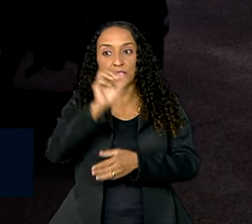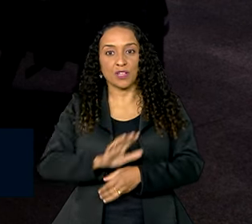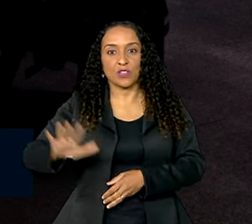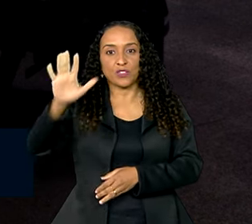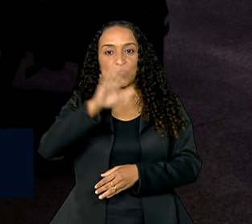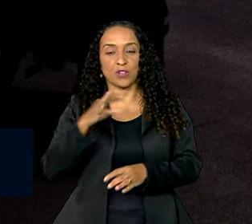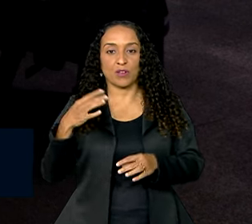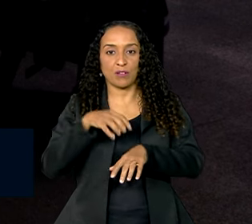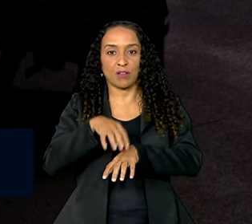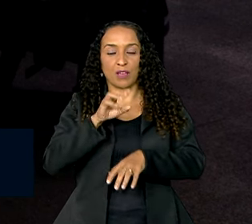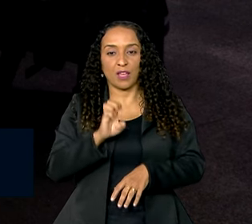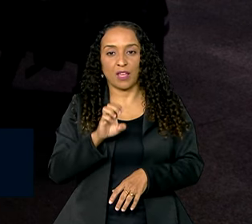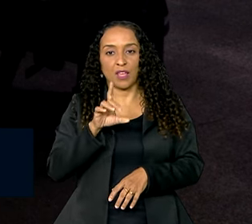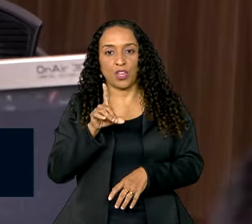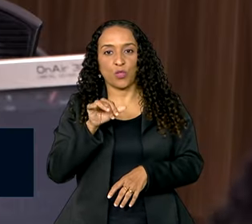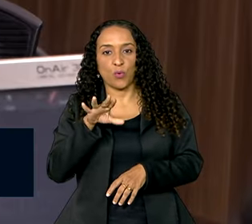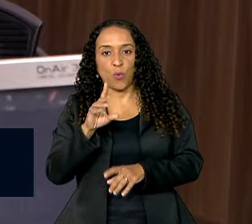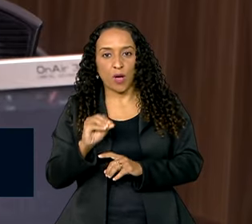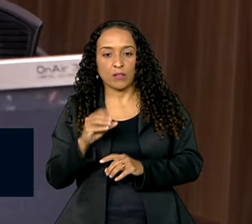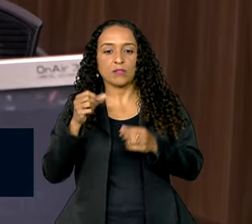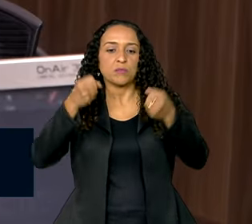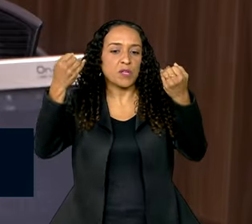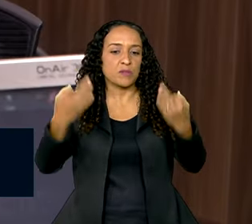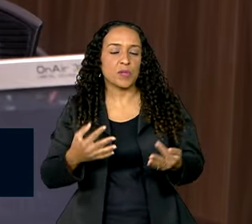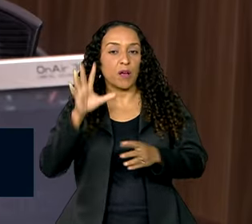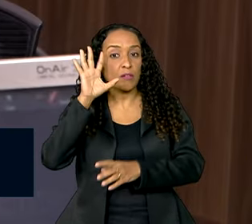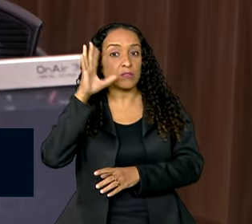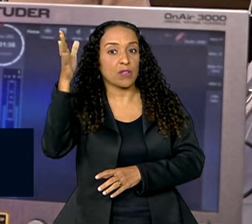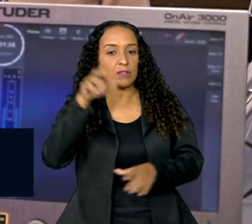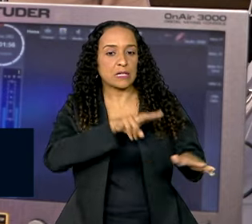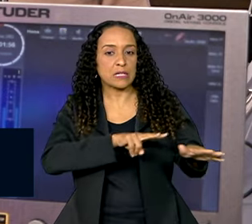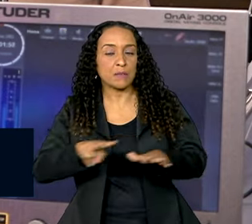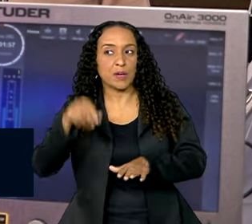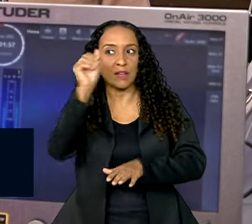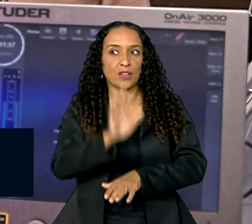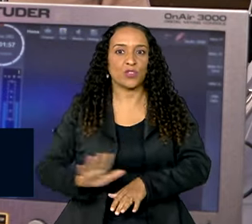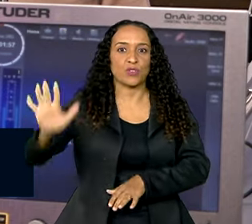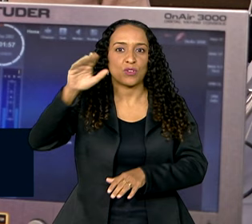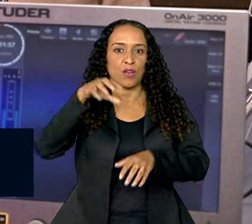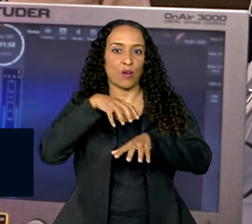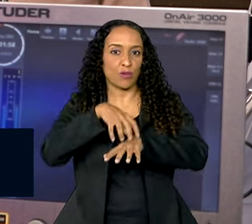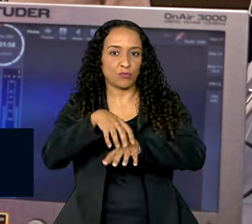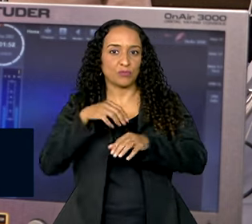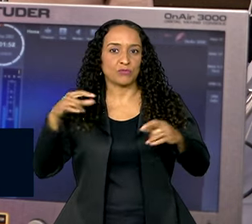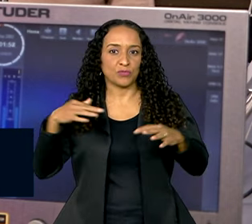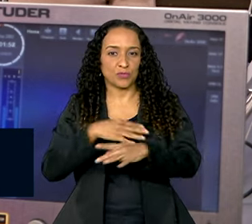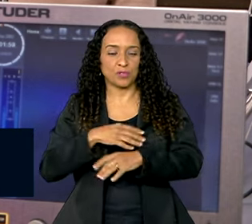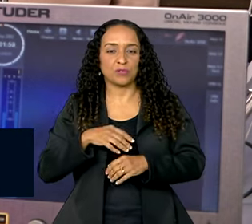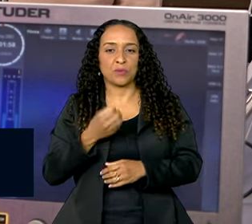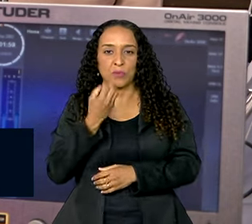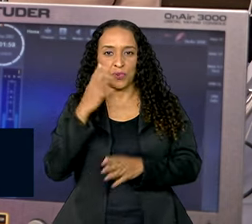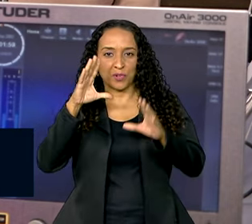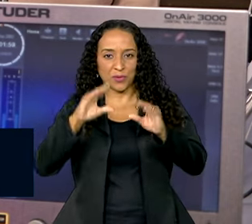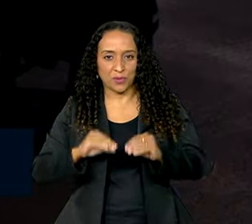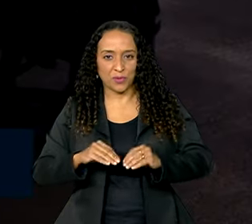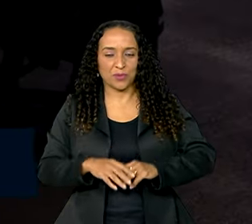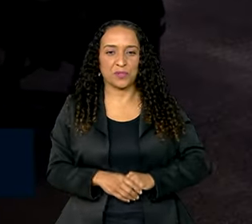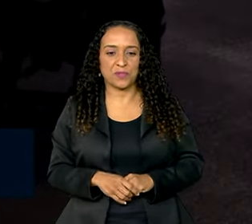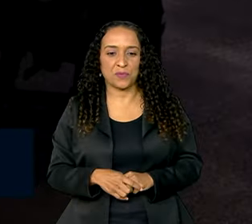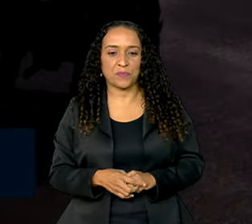trânsito, Adroaldo Catão, que vai falar também sobre os resultados da Semana Nacional de Trânsito. Boa noite, secretário, bem-vindo. Boa